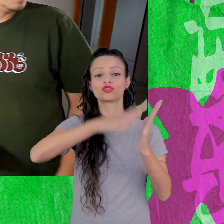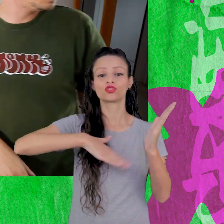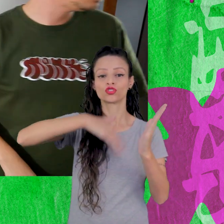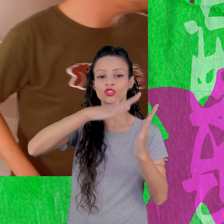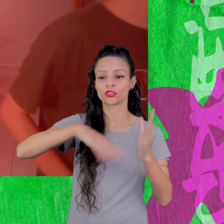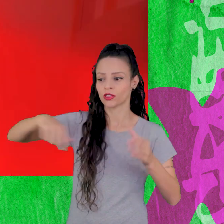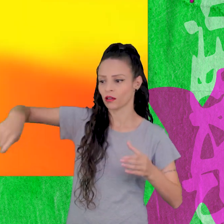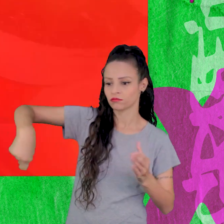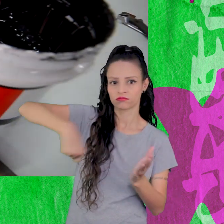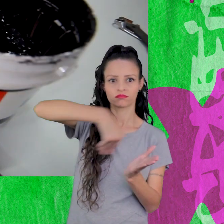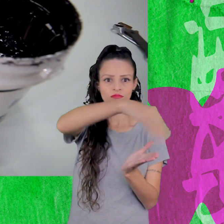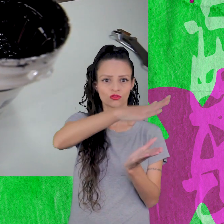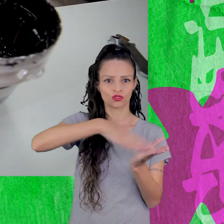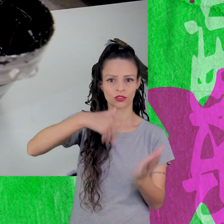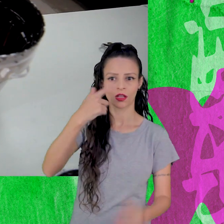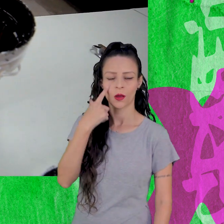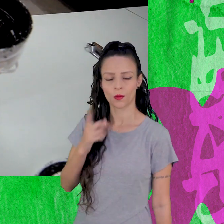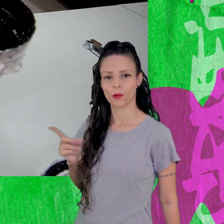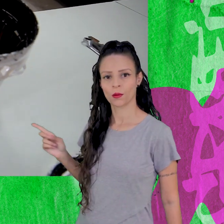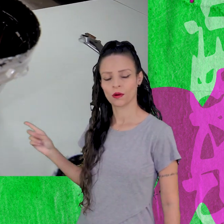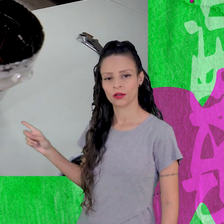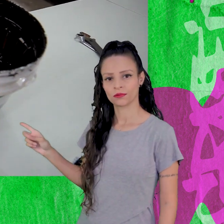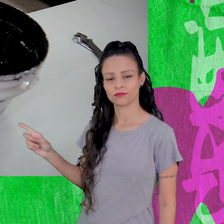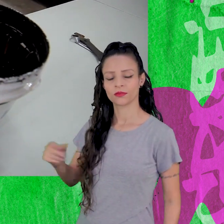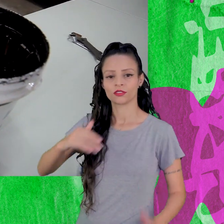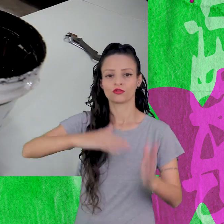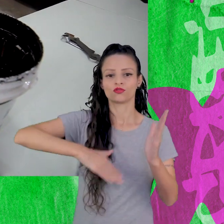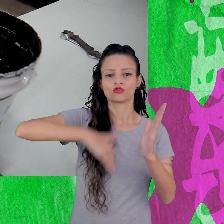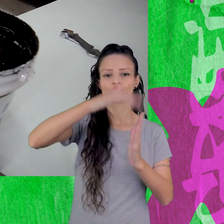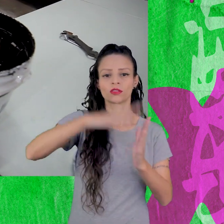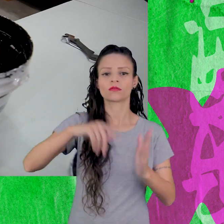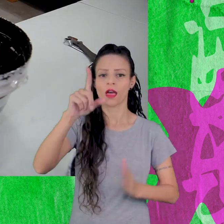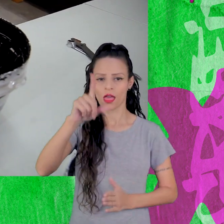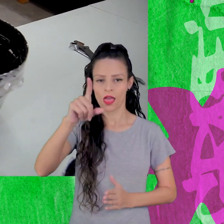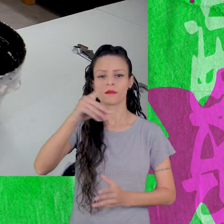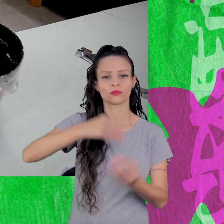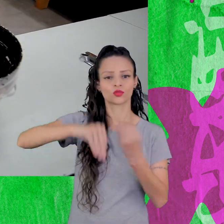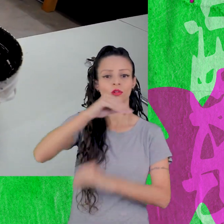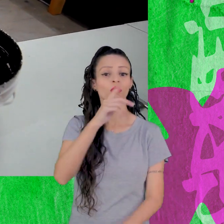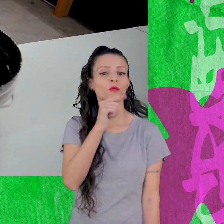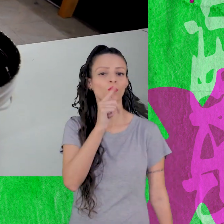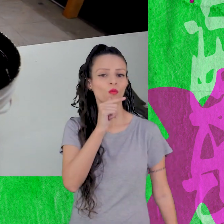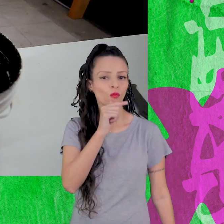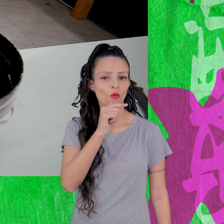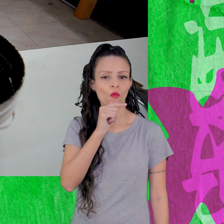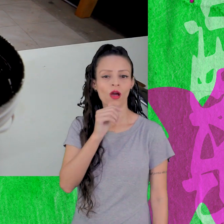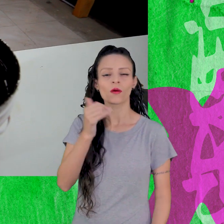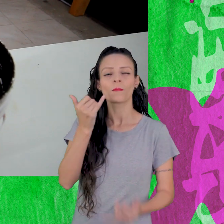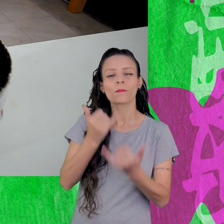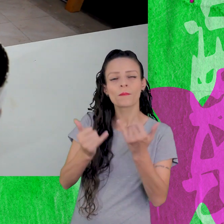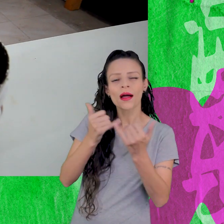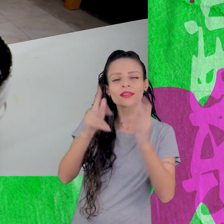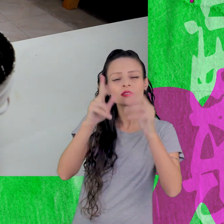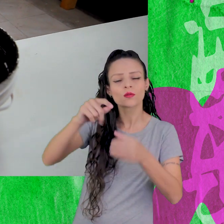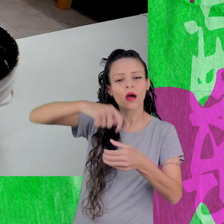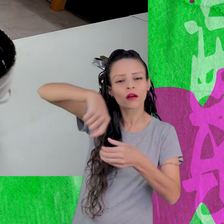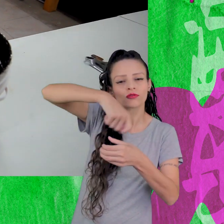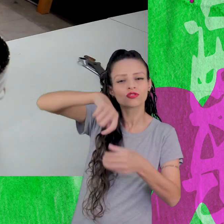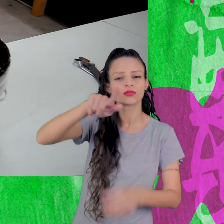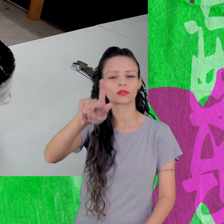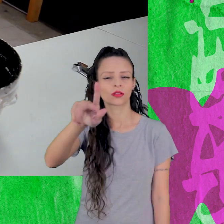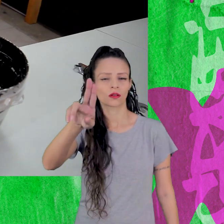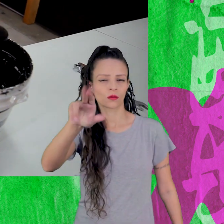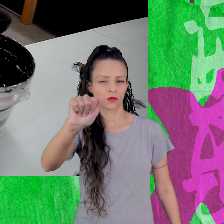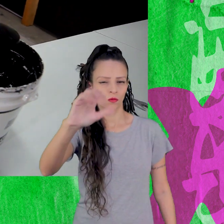tinta. Então a gente vai pegar um pouco dessa tinta, ela é base d'água, é quase igual uma guache, mas ela é uma tinta